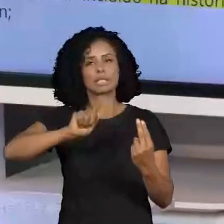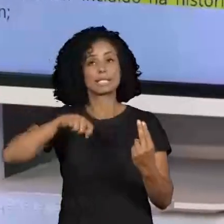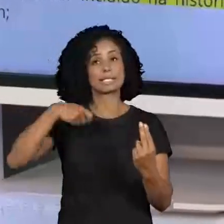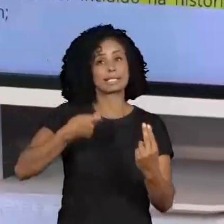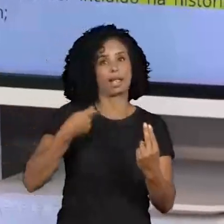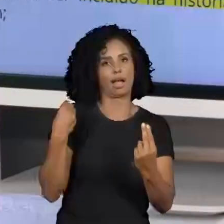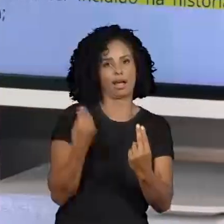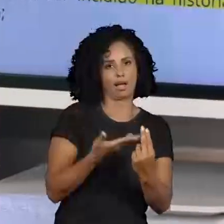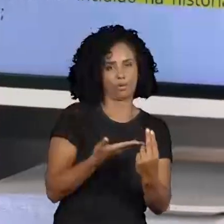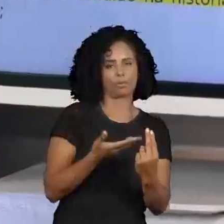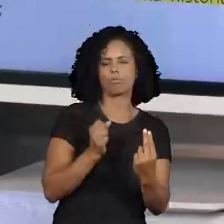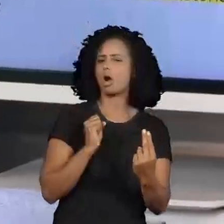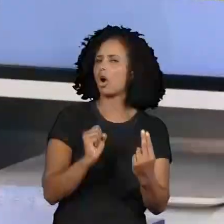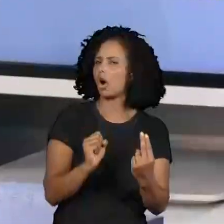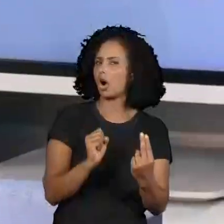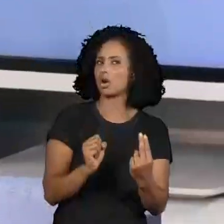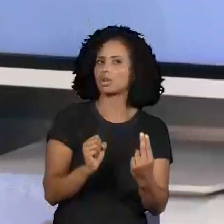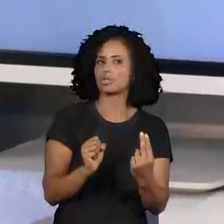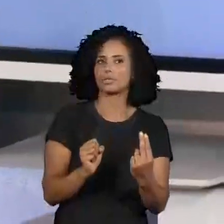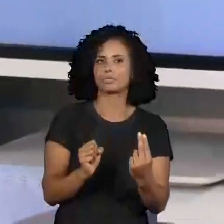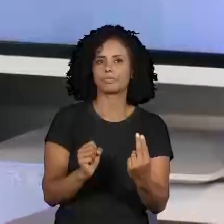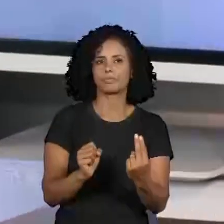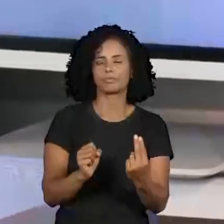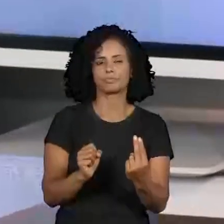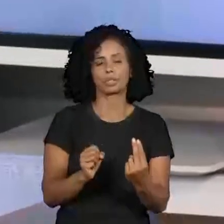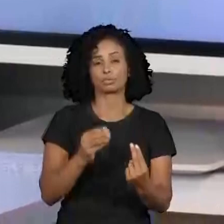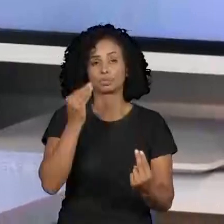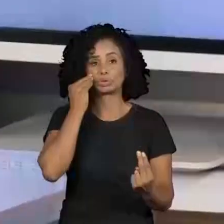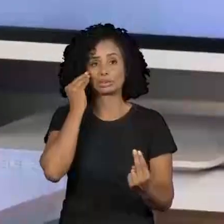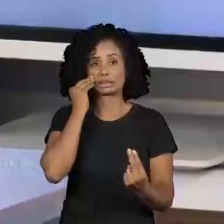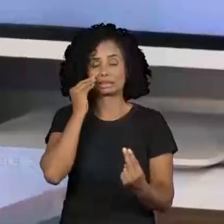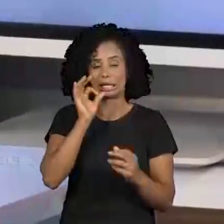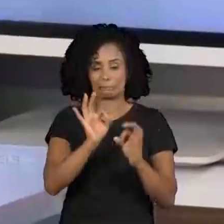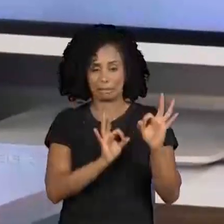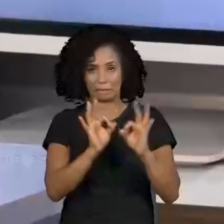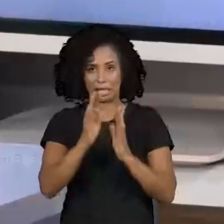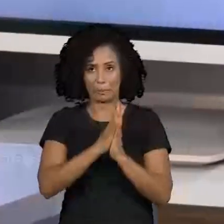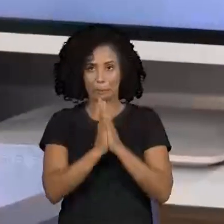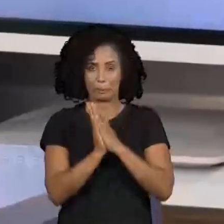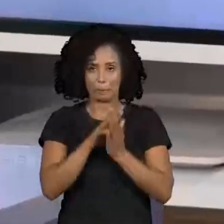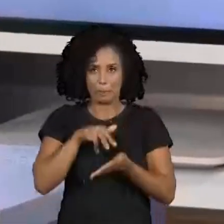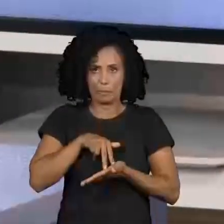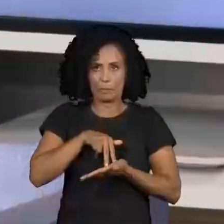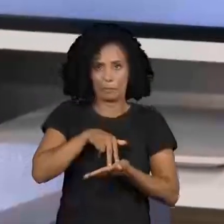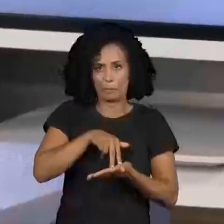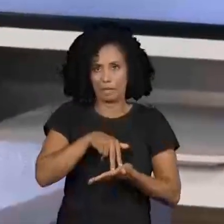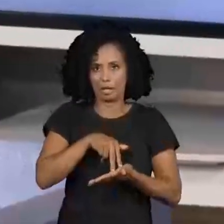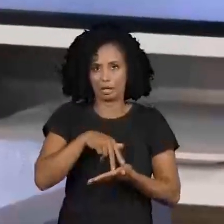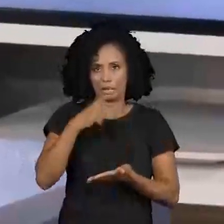ajuda para deixá-los de pé, mas a minha dinâmica não está permitindo. Deixa eu ver se ele fica.